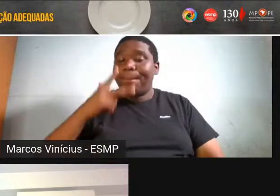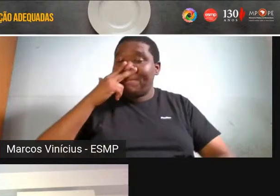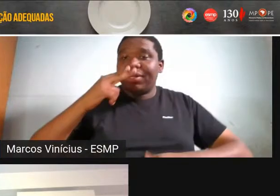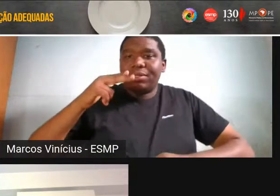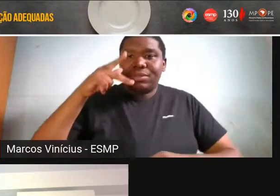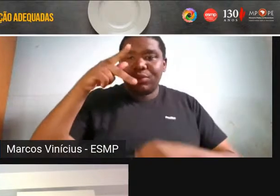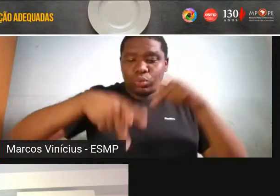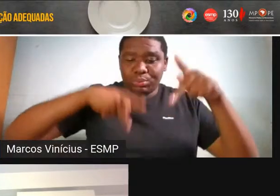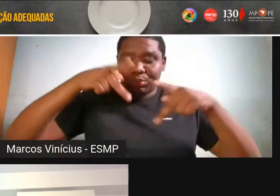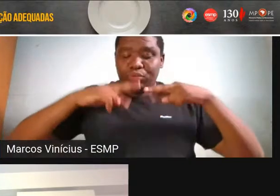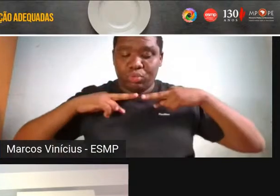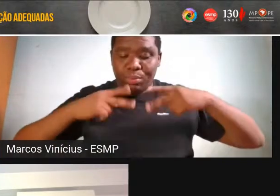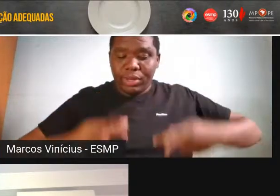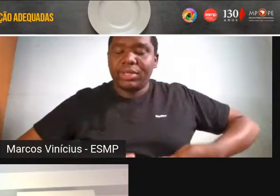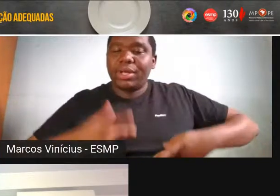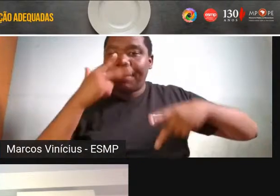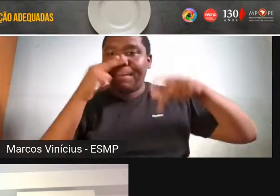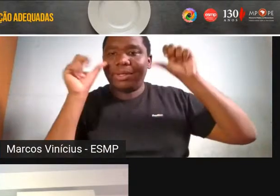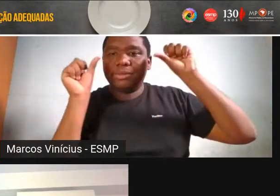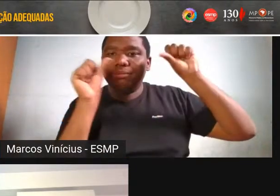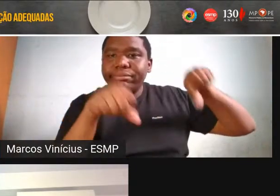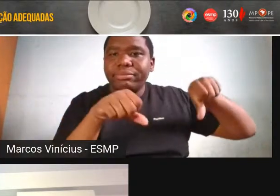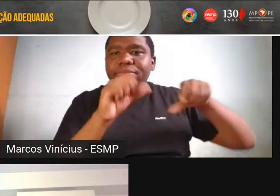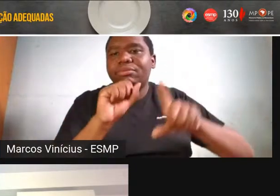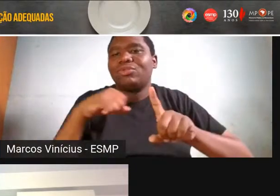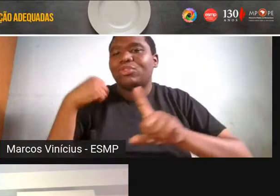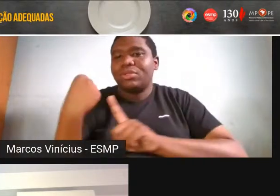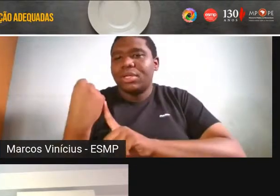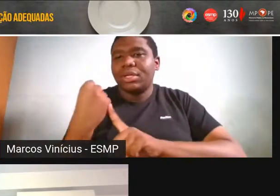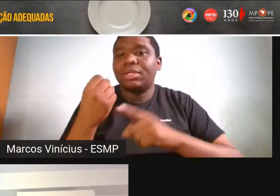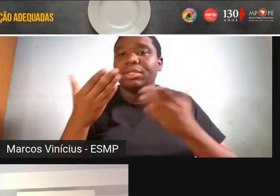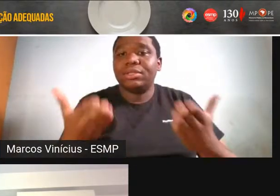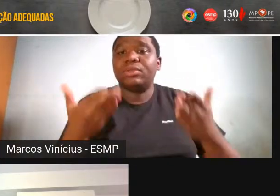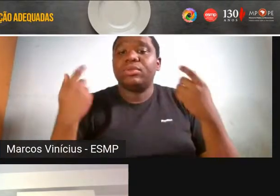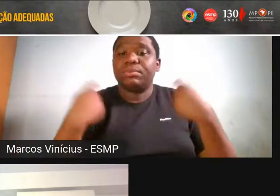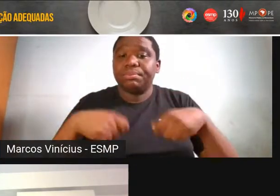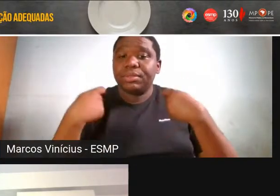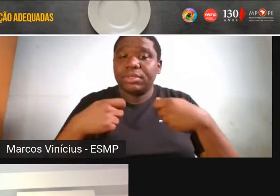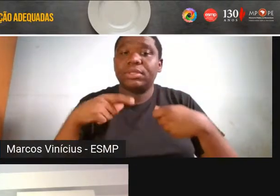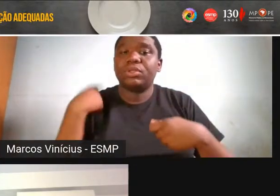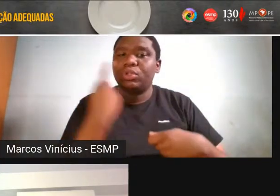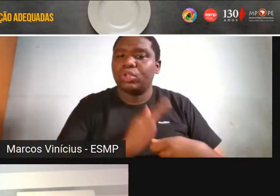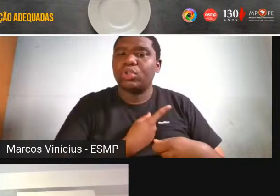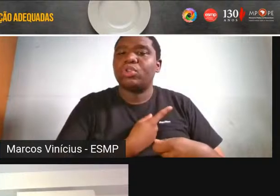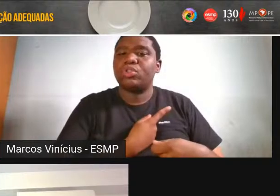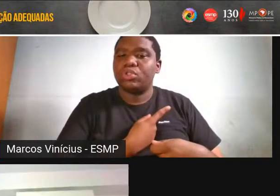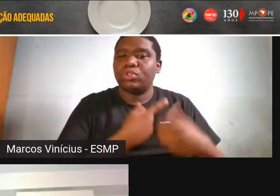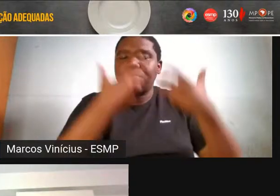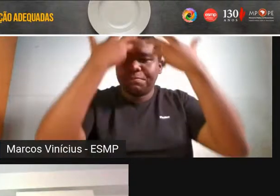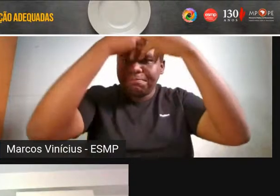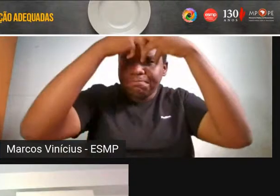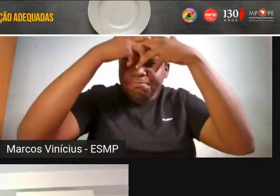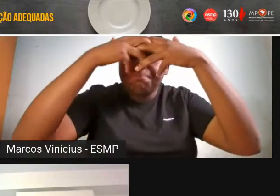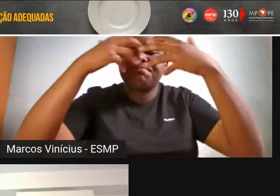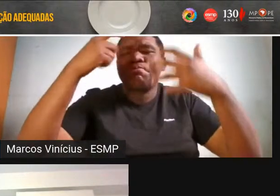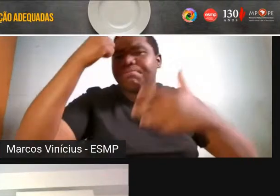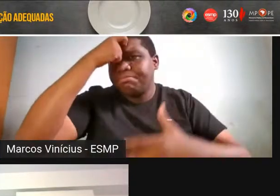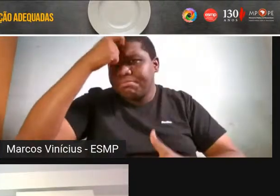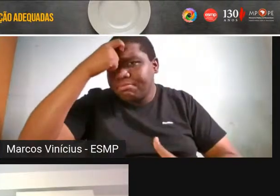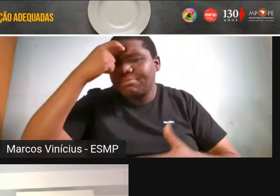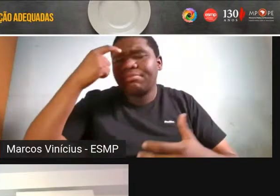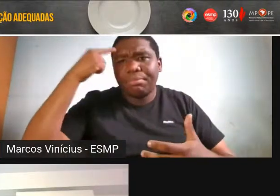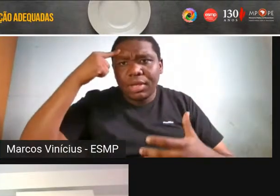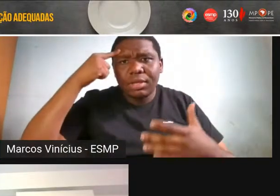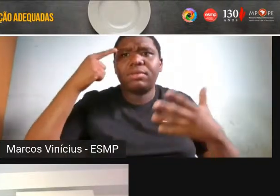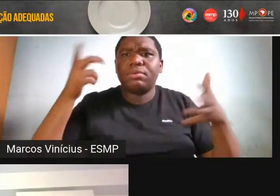E a falência da nossa sociedade, isso precisa mover a nossa capacidade de nos indignar e, a partir